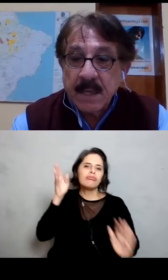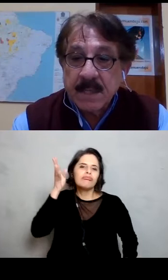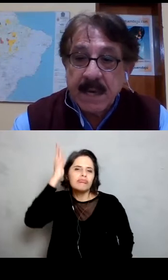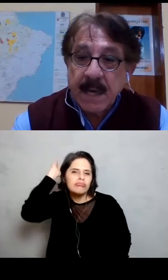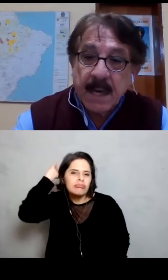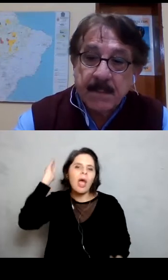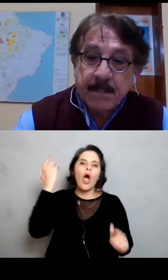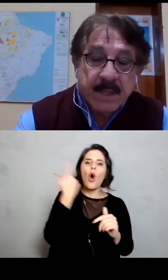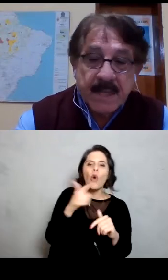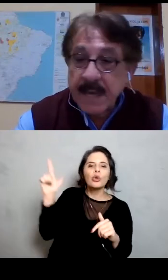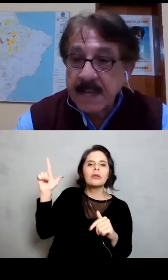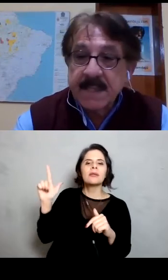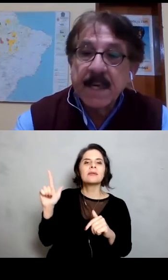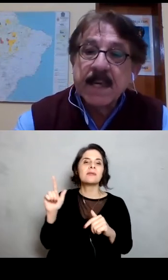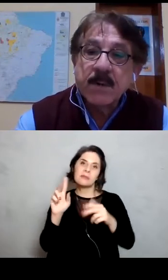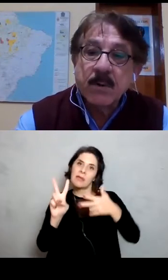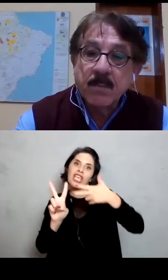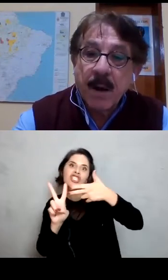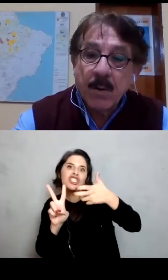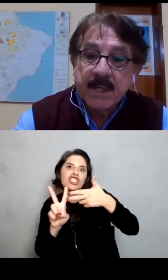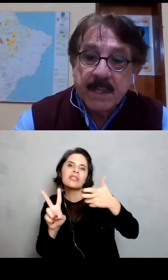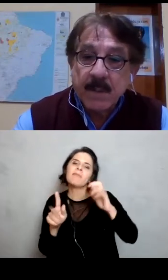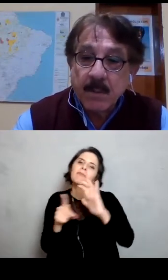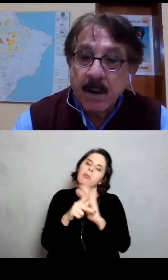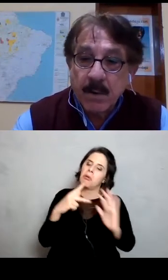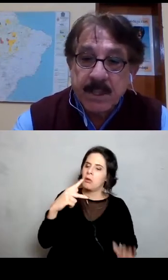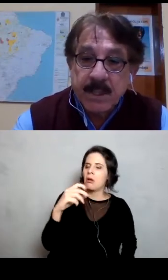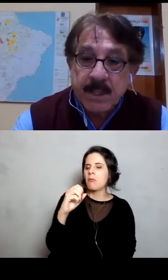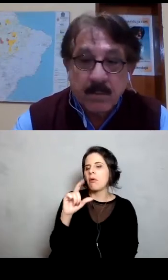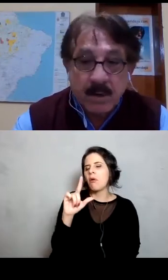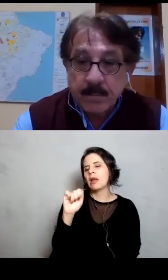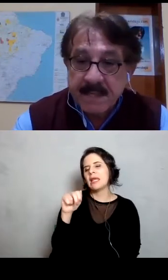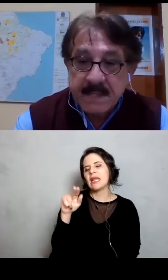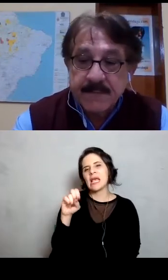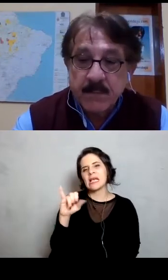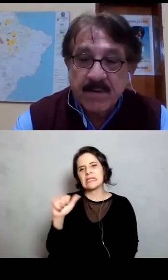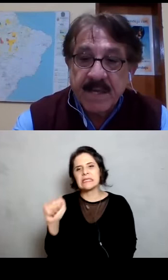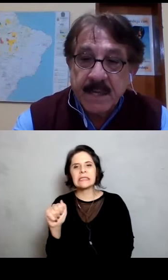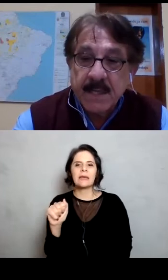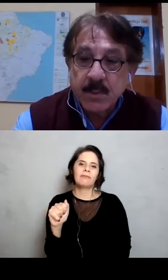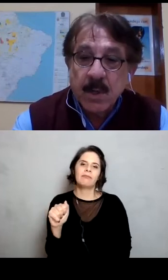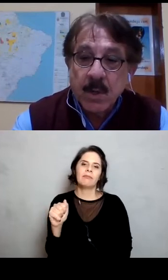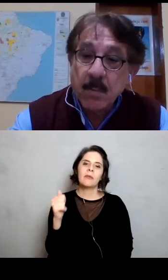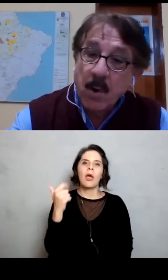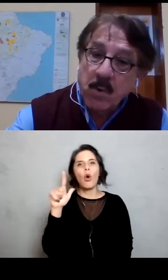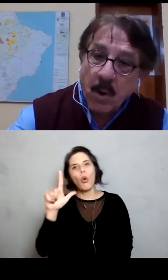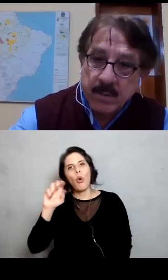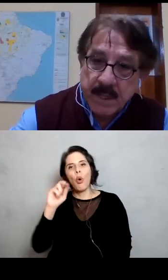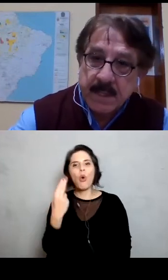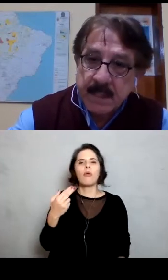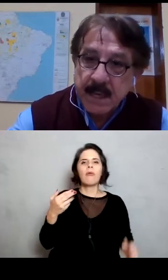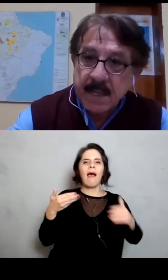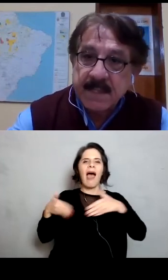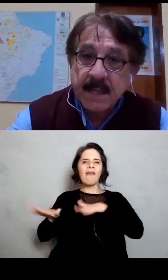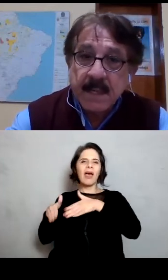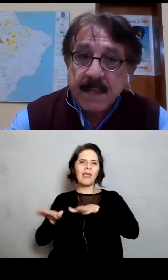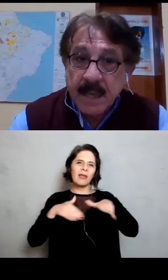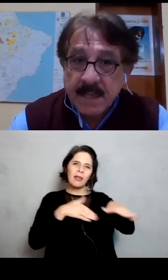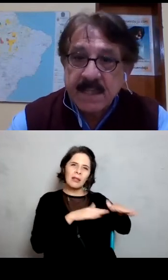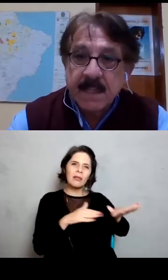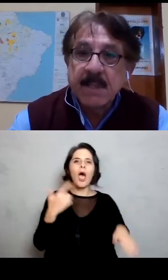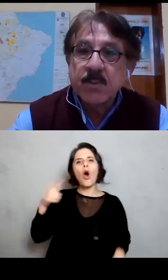indígenas da Polinésia, como o Maori do Pacífico, o havaiano, o mongol na